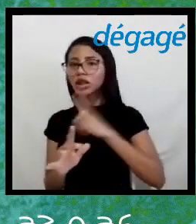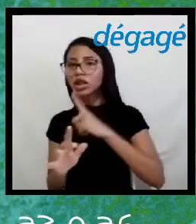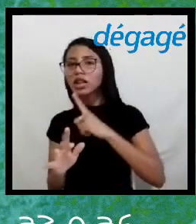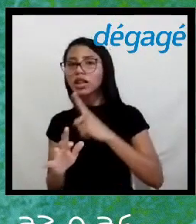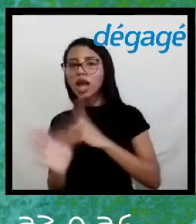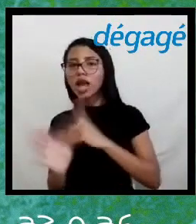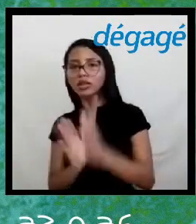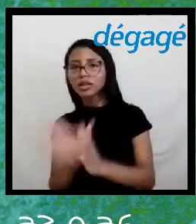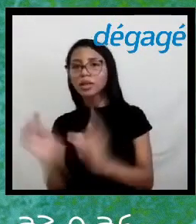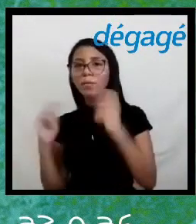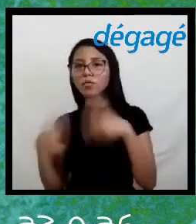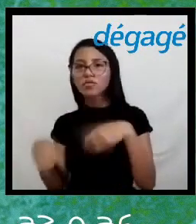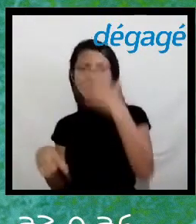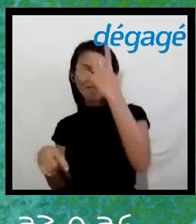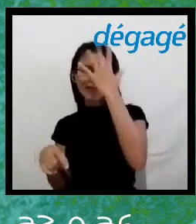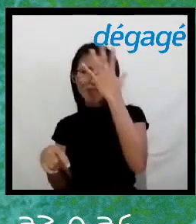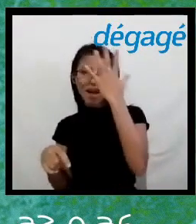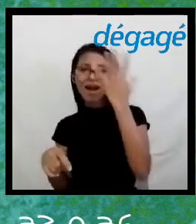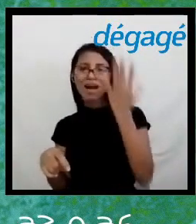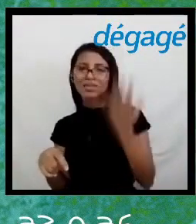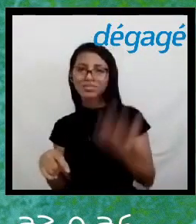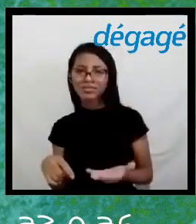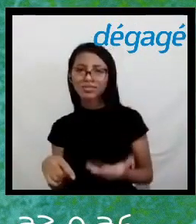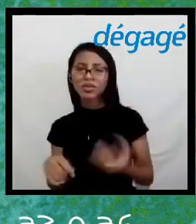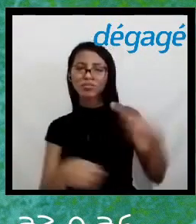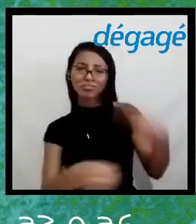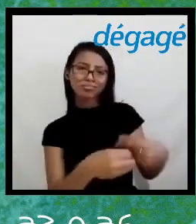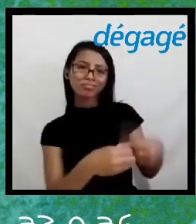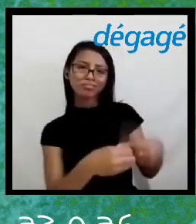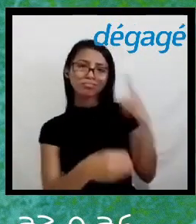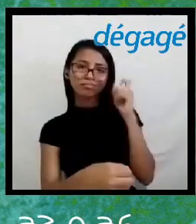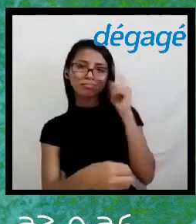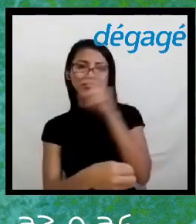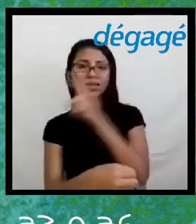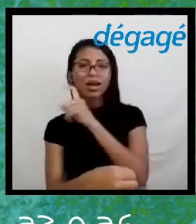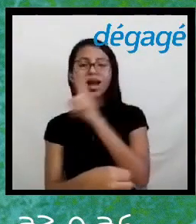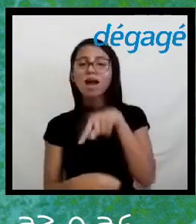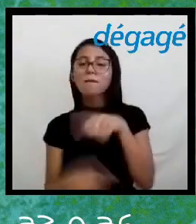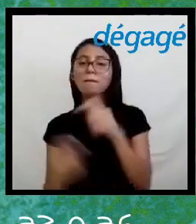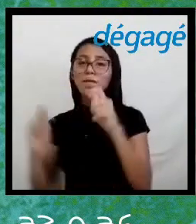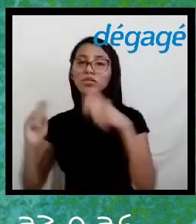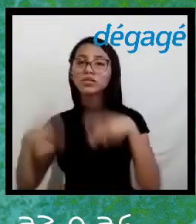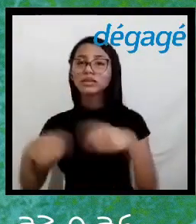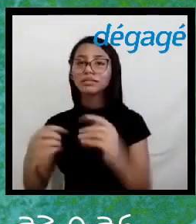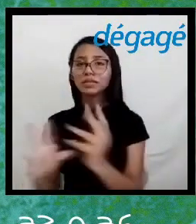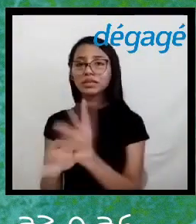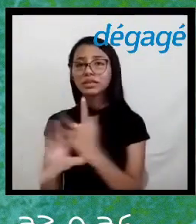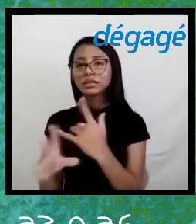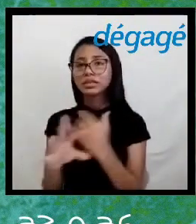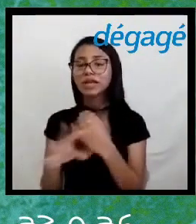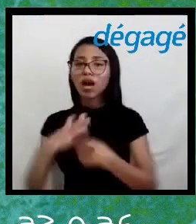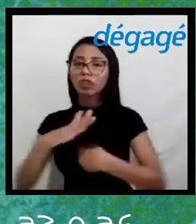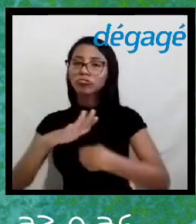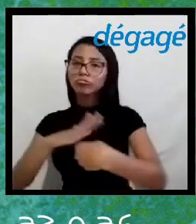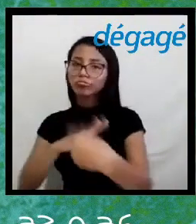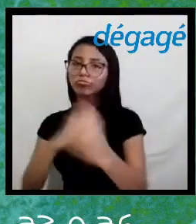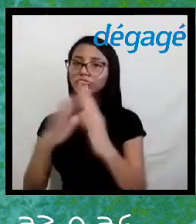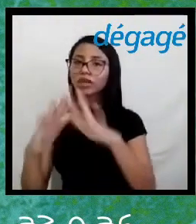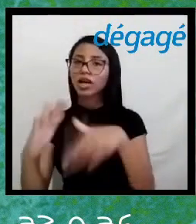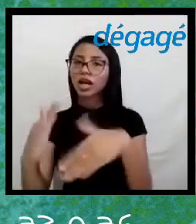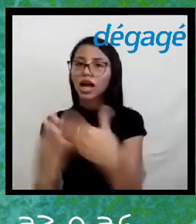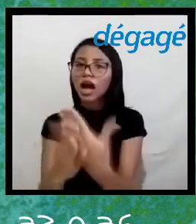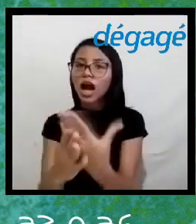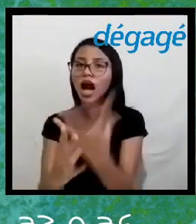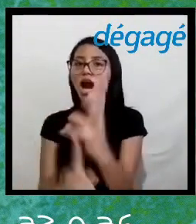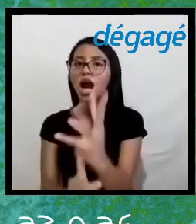essas dificuldades todas de inserção da arte na escola, né? De quebrar esses preconceitos em relação à